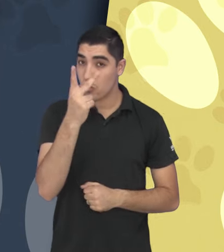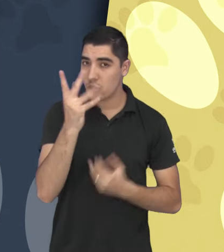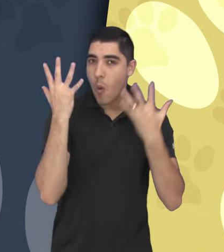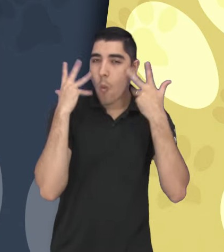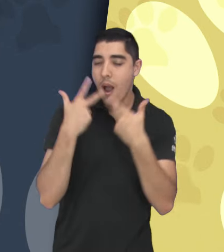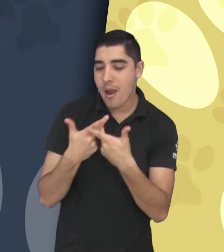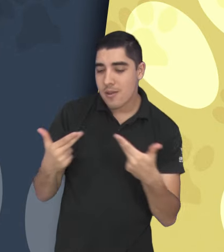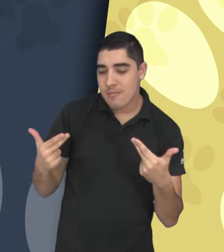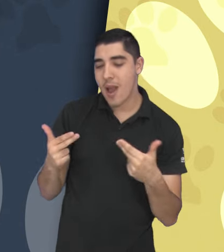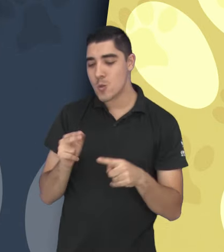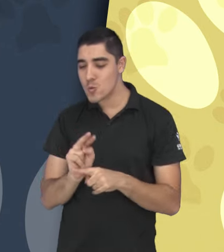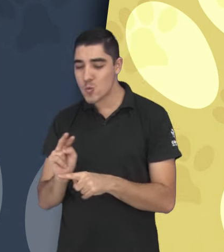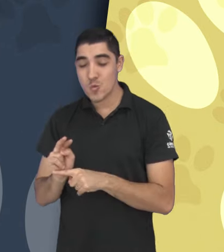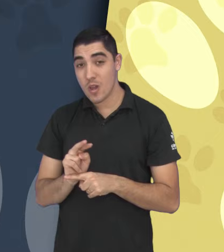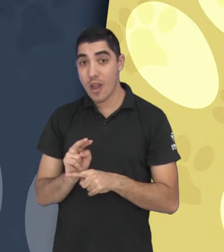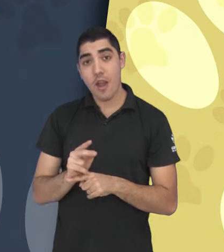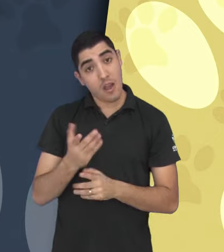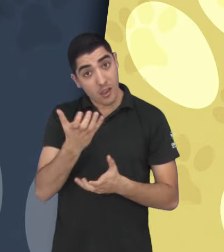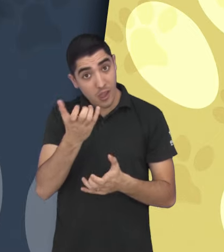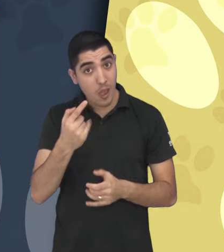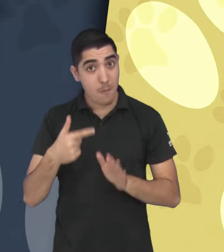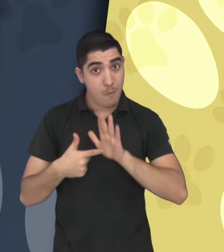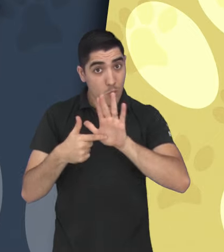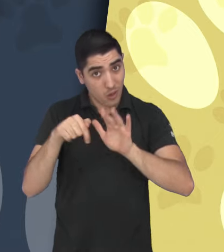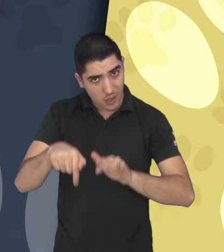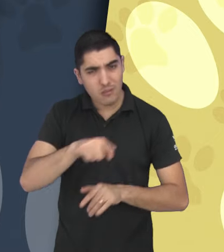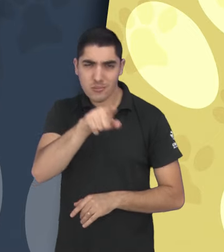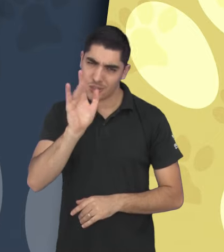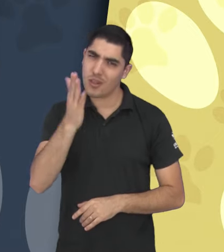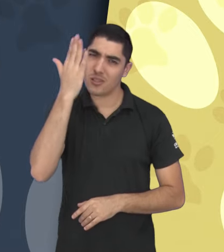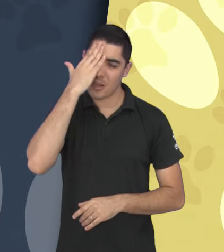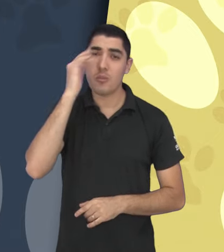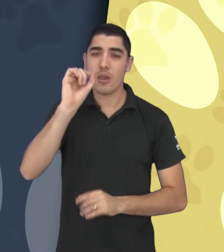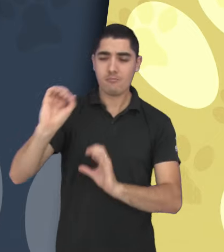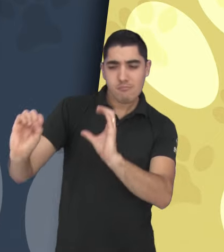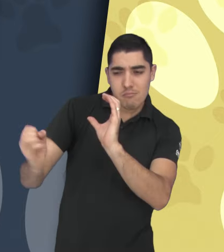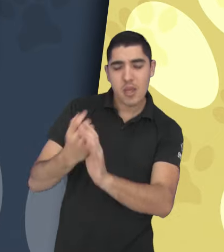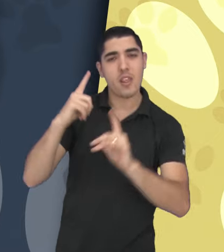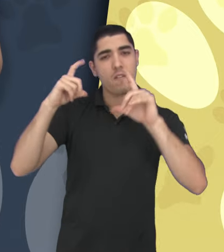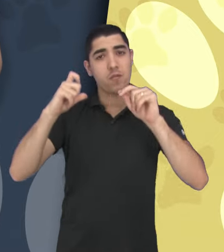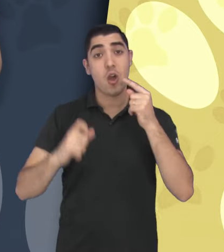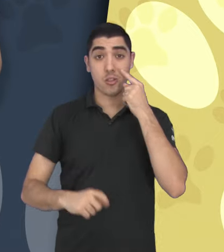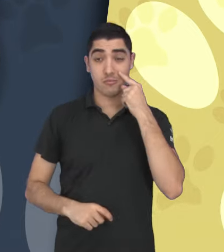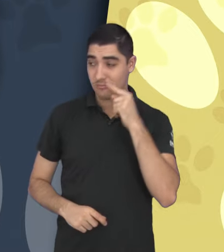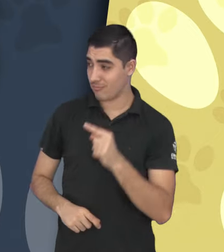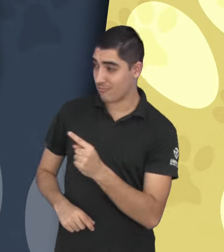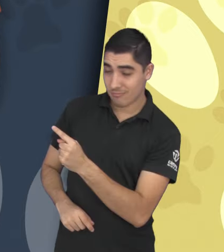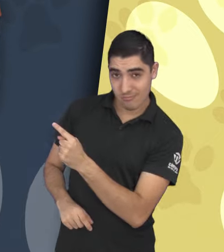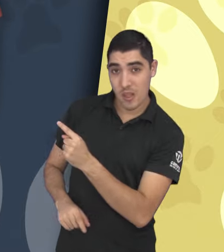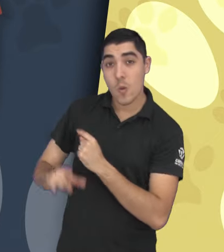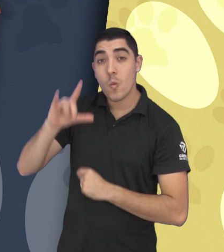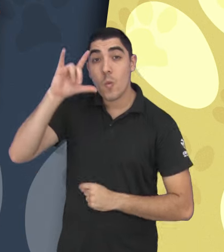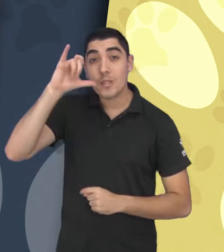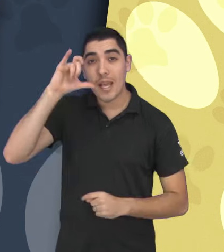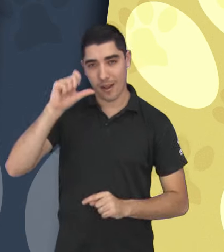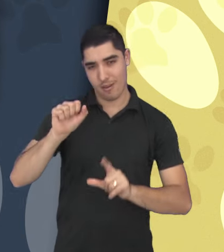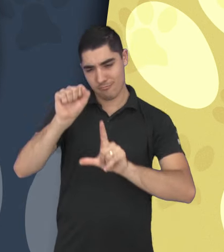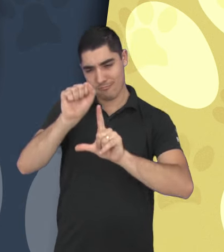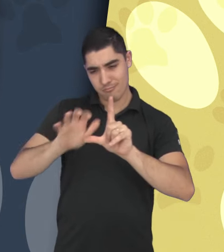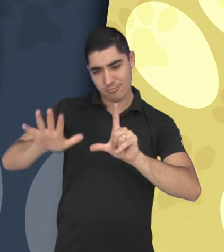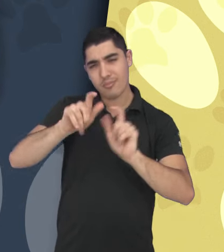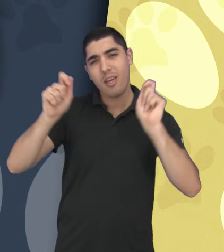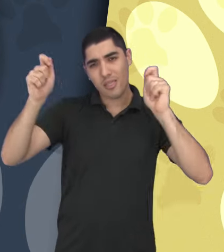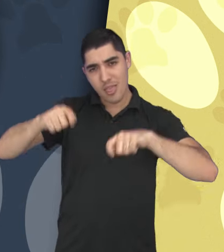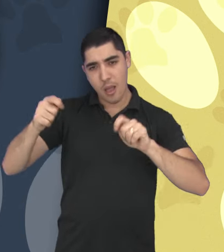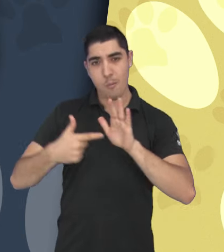seus pets também darem as caras aqui na nossa galeria pet, você já sabe, é só enviar fotos ou vídeos pra gente pelo nosso perfil no Instagram.